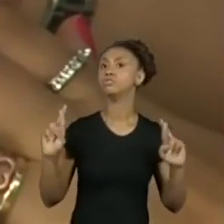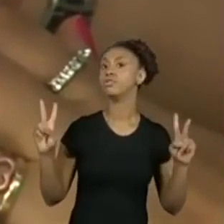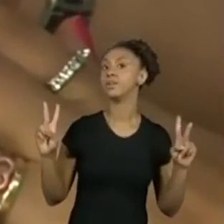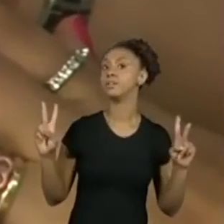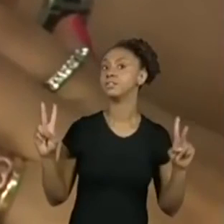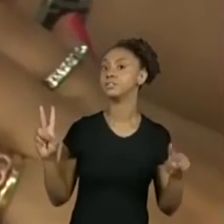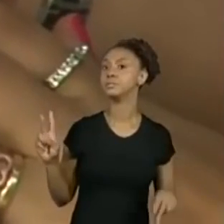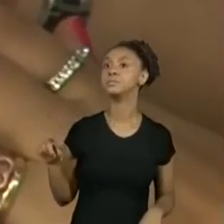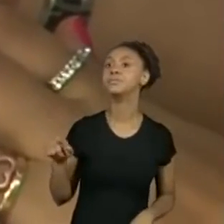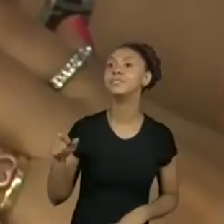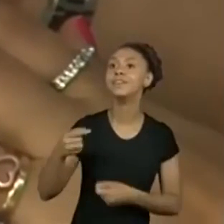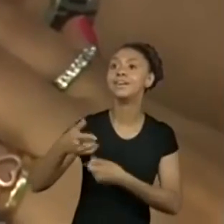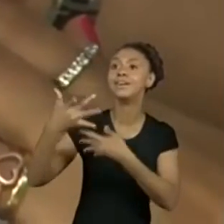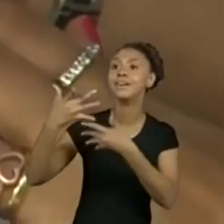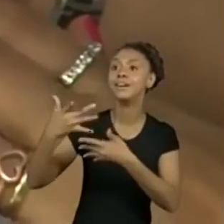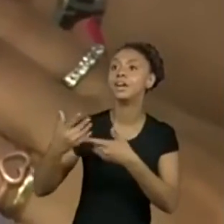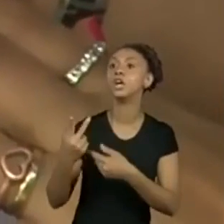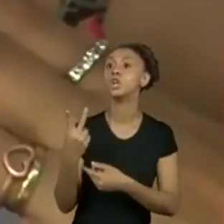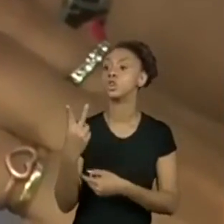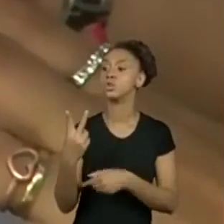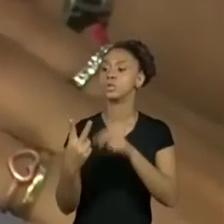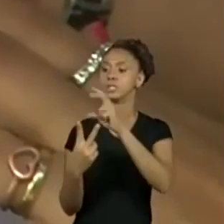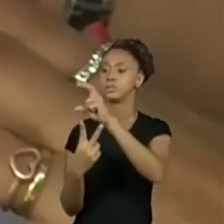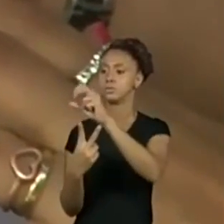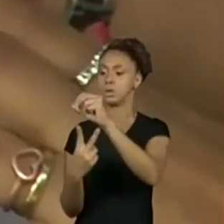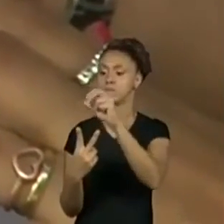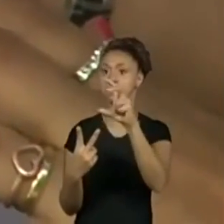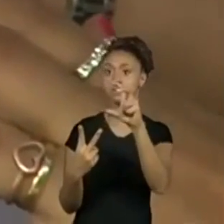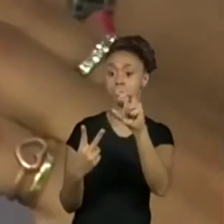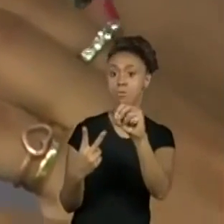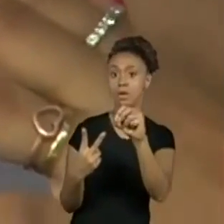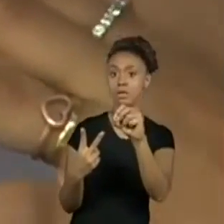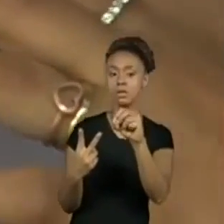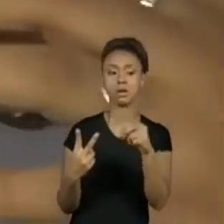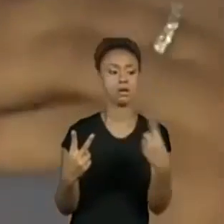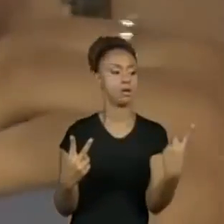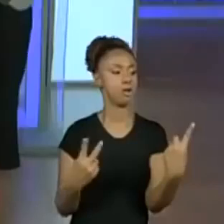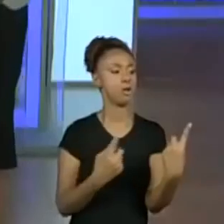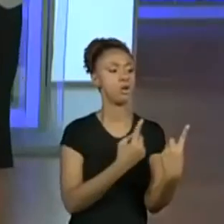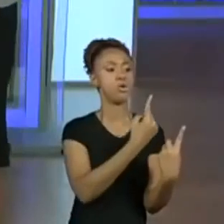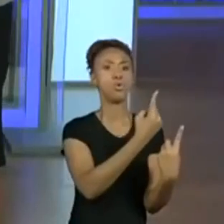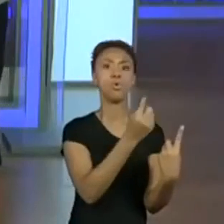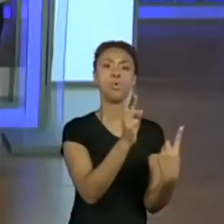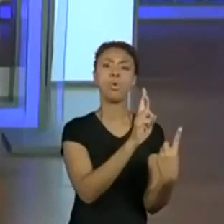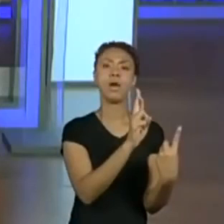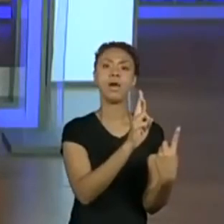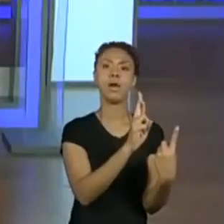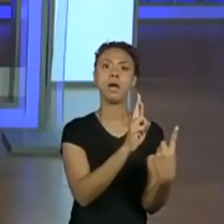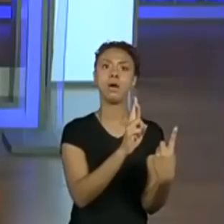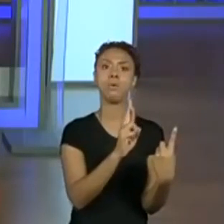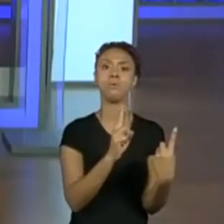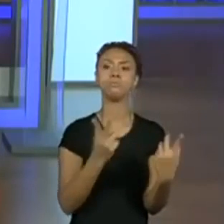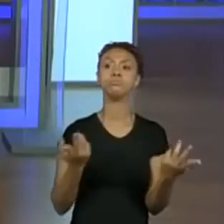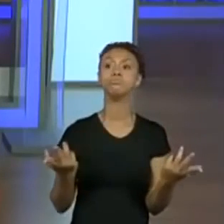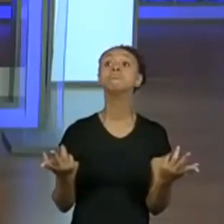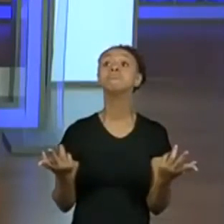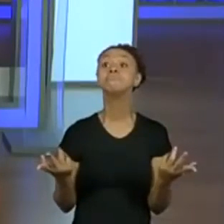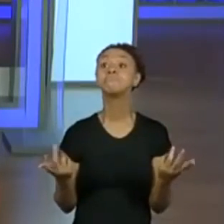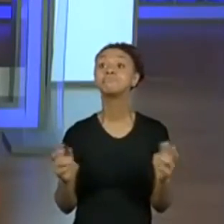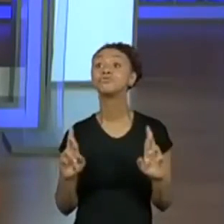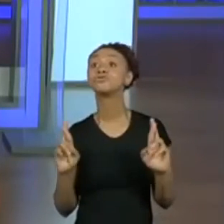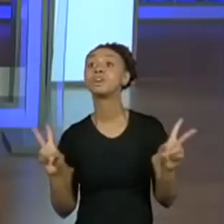Olha, já estão colocando, exato, duas moedas de 50 e uma moeda de um real. É igual, é diferente,